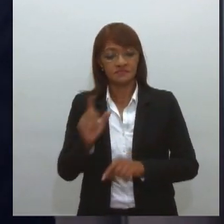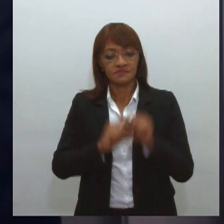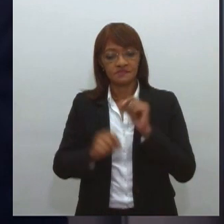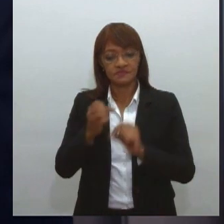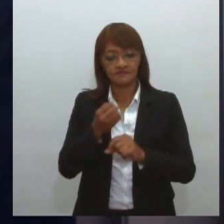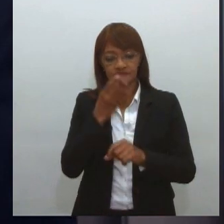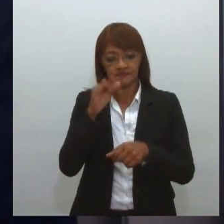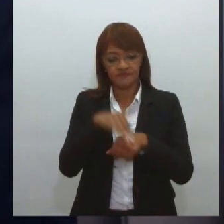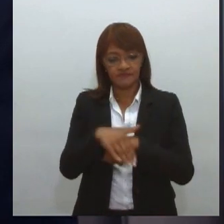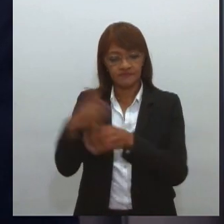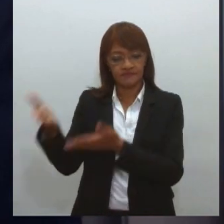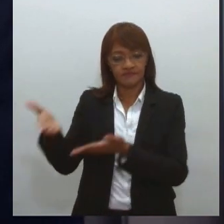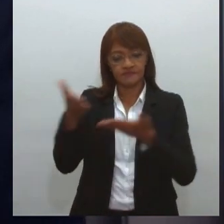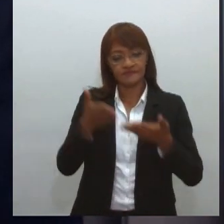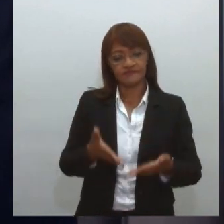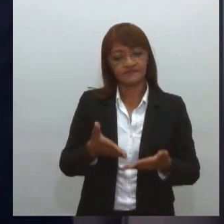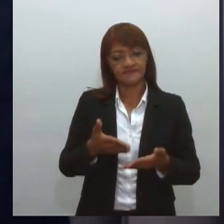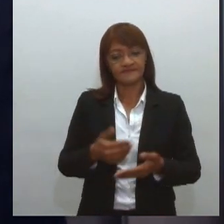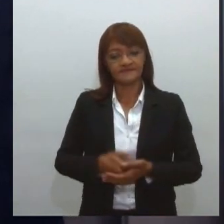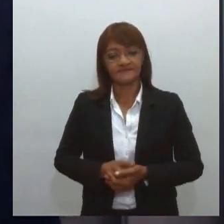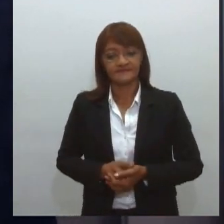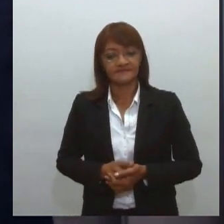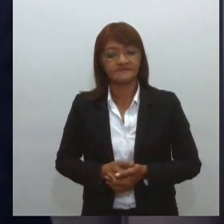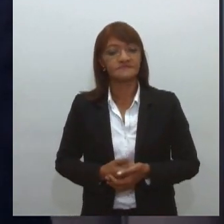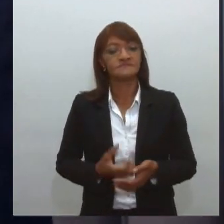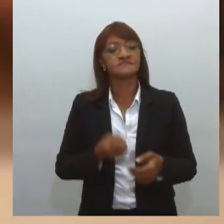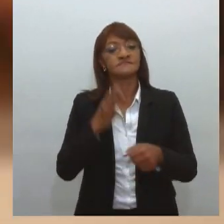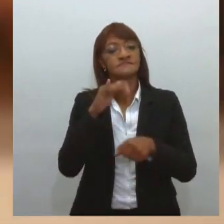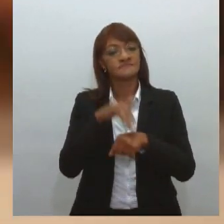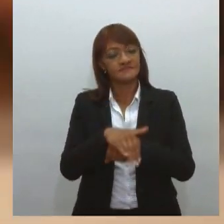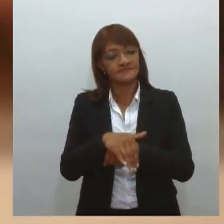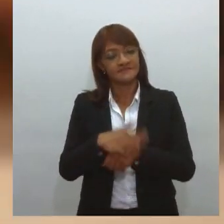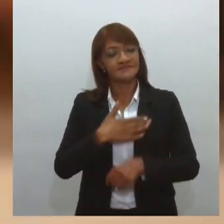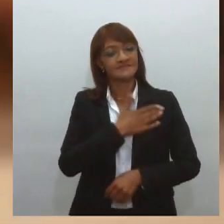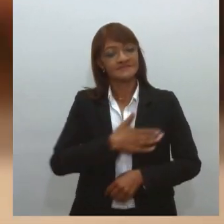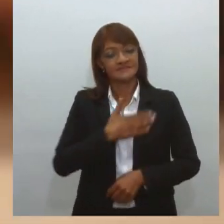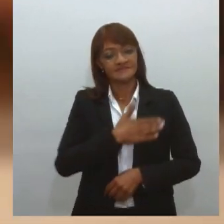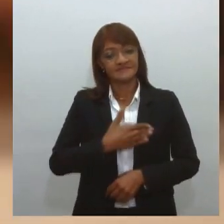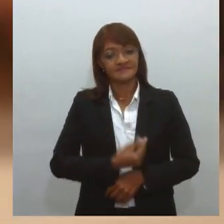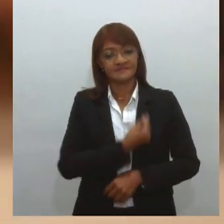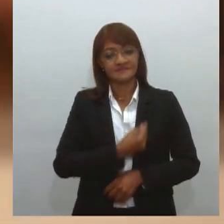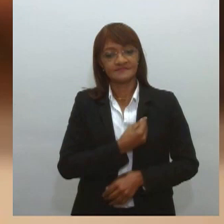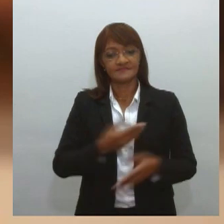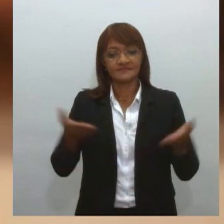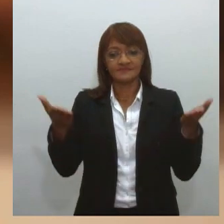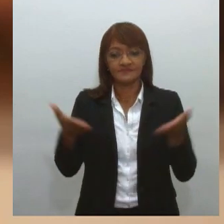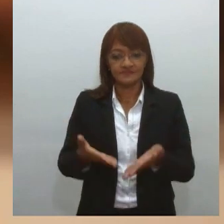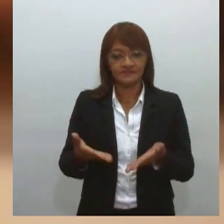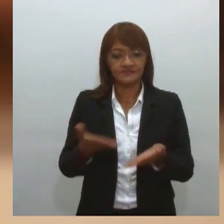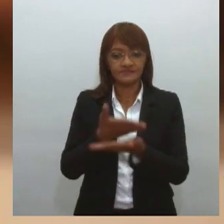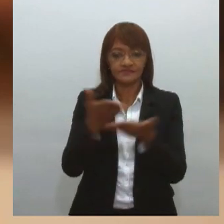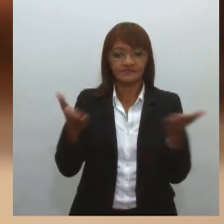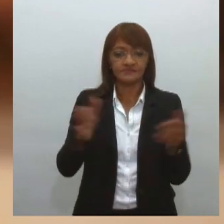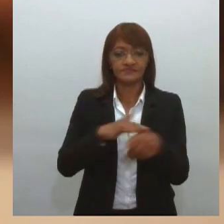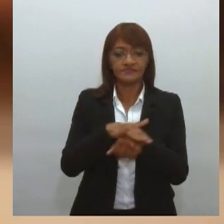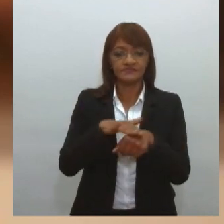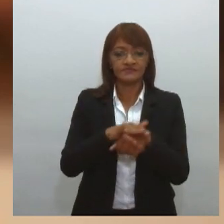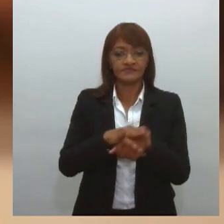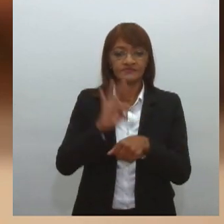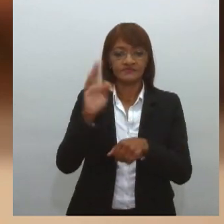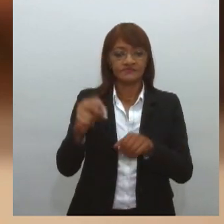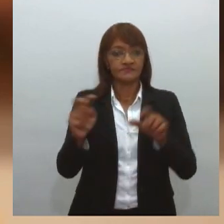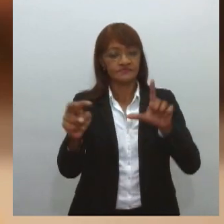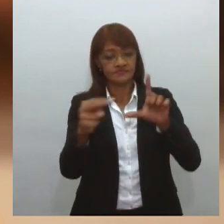Alese. Boa noite, Acival. É um prazer enorme estar falando com você, com as pessoas que estão nos assistindo pela